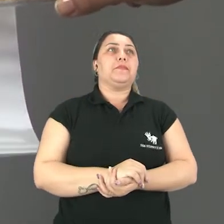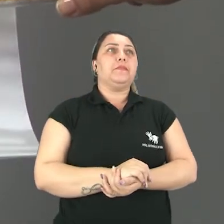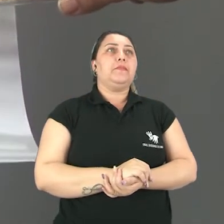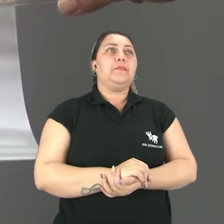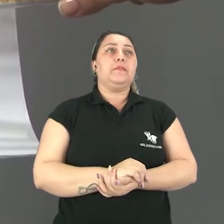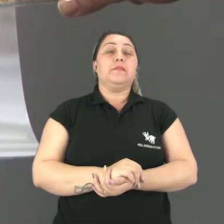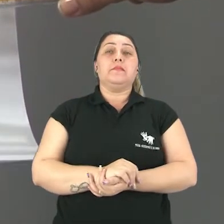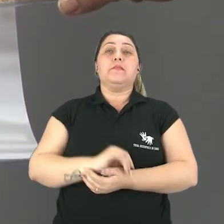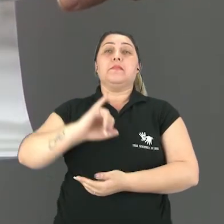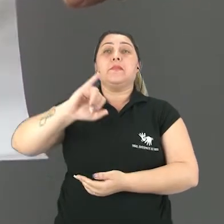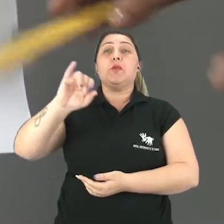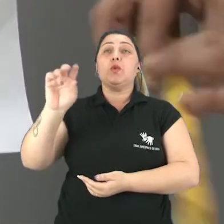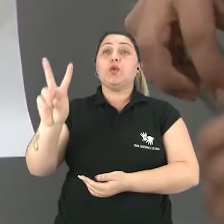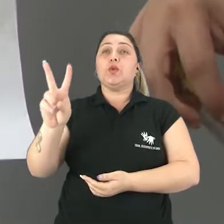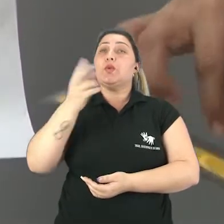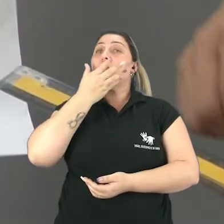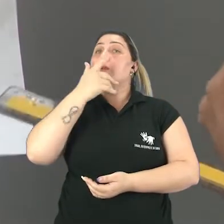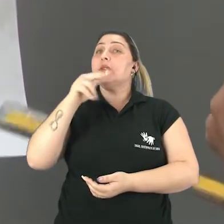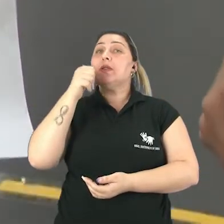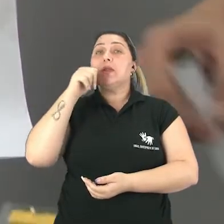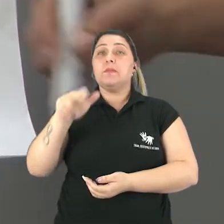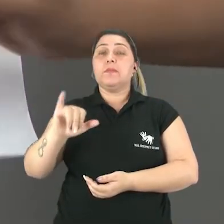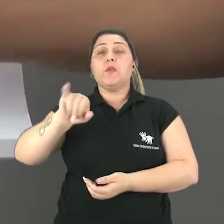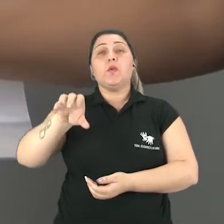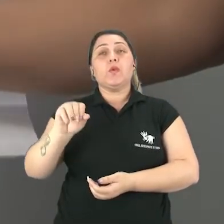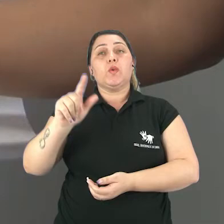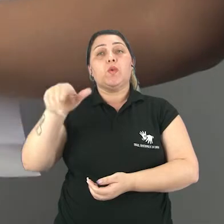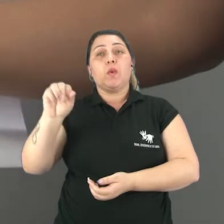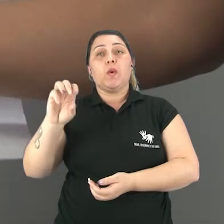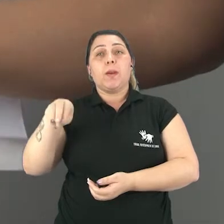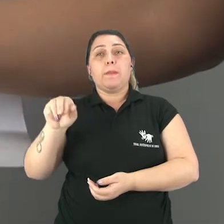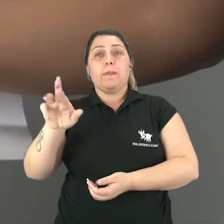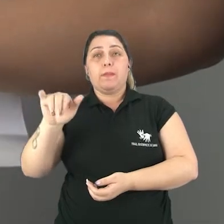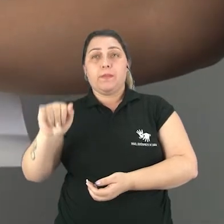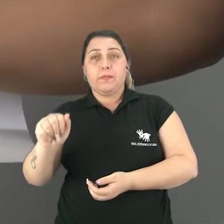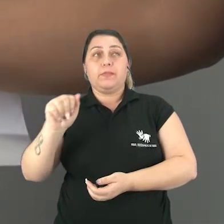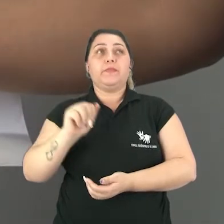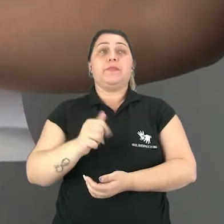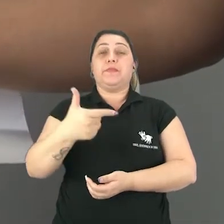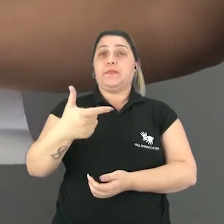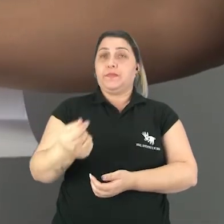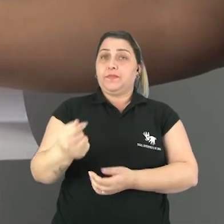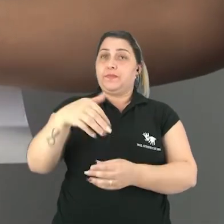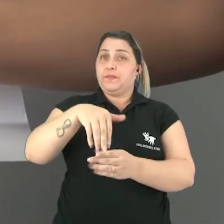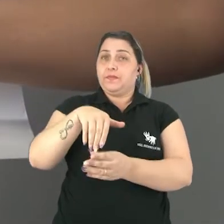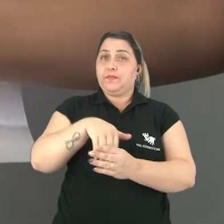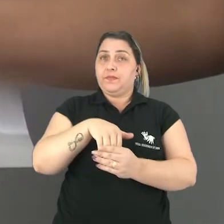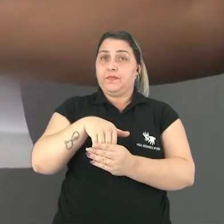a história de João e Maria, que só recebeu, então, aqui 20